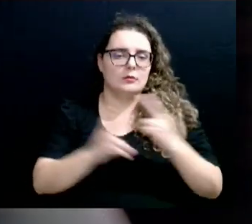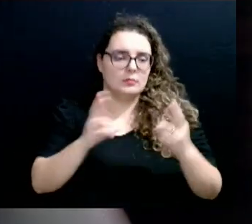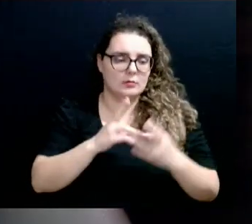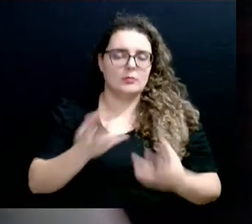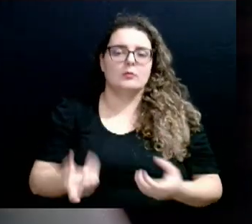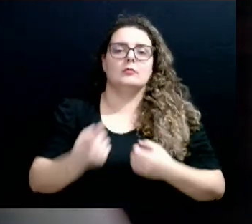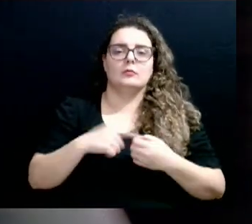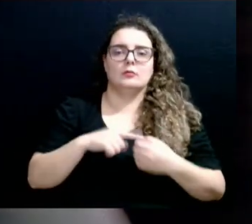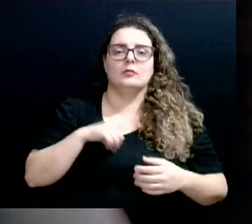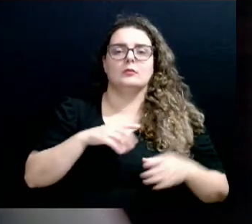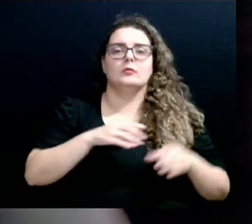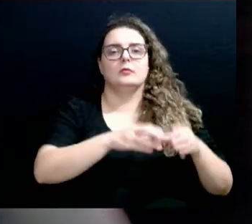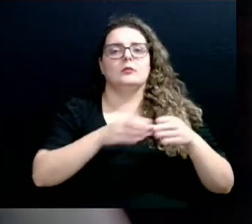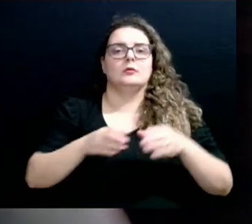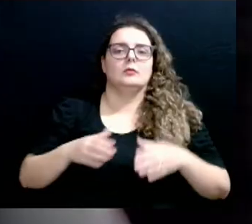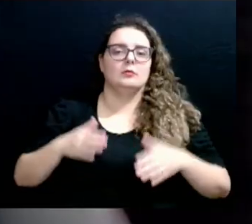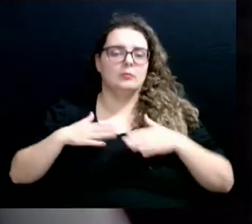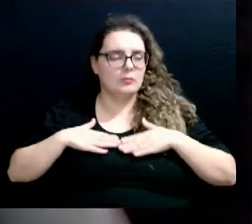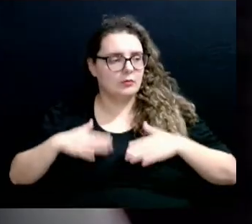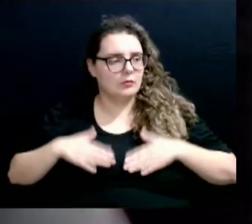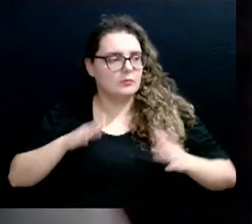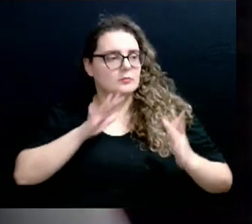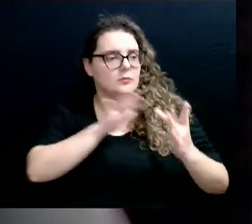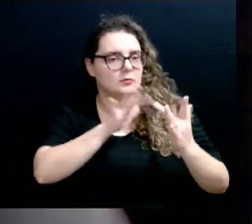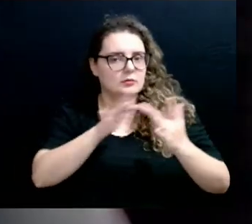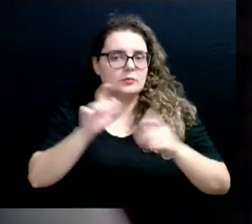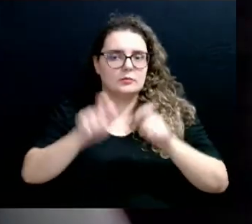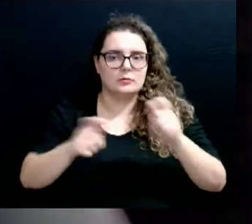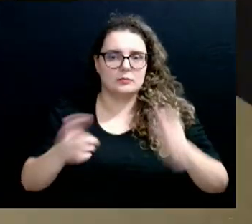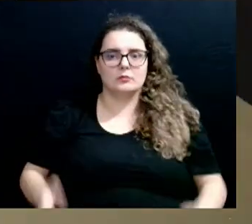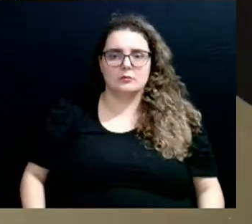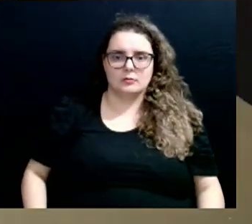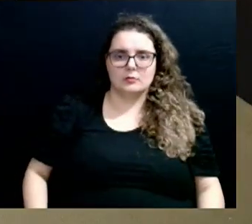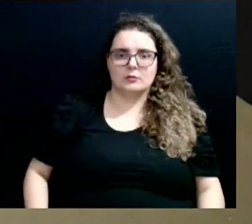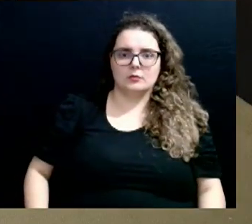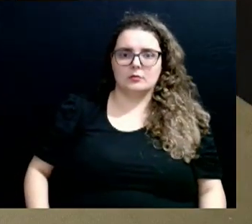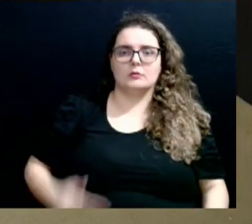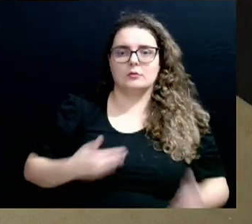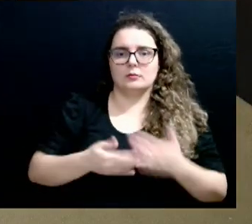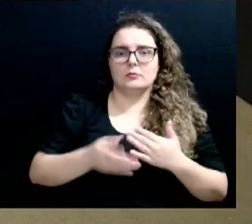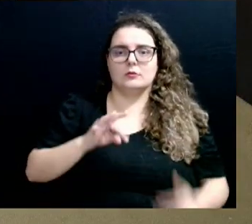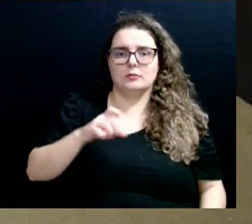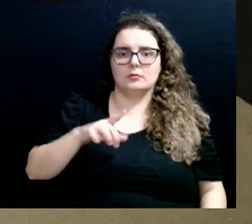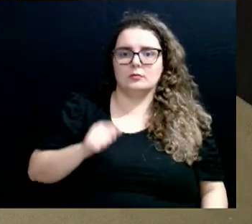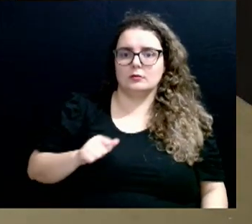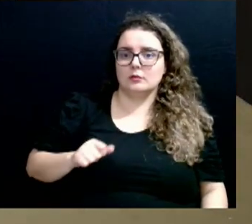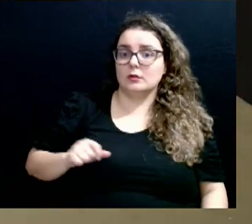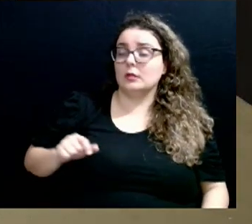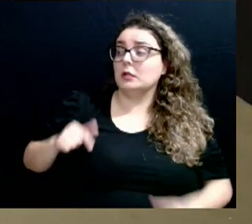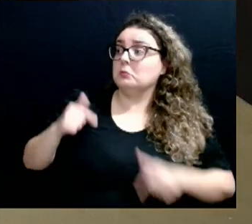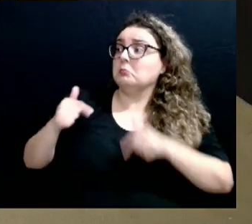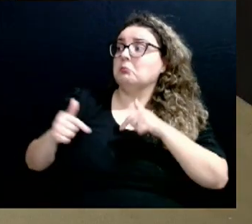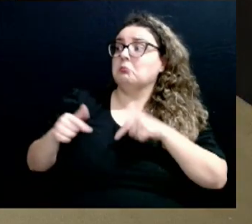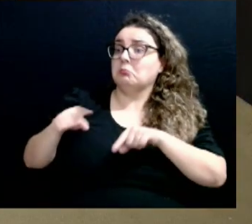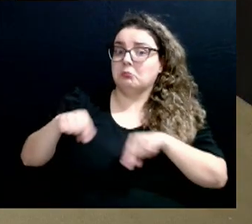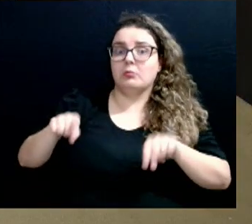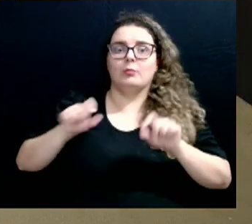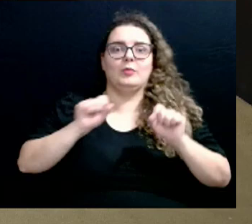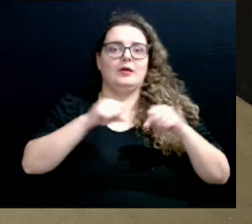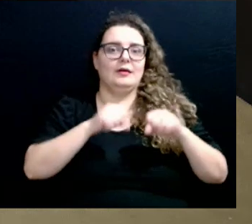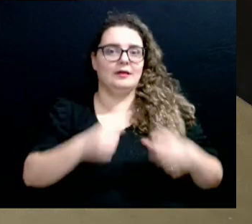convívio físico, né, social, com as pessoas, independente da tela. E que trabalho de vocês, né? Gente,